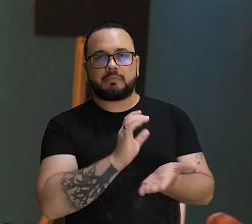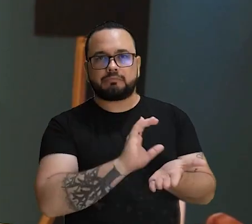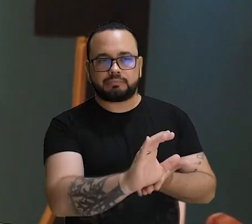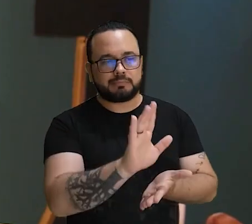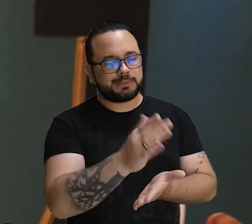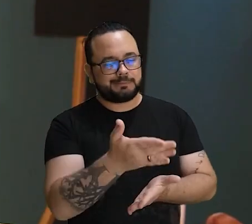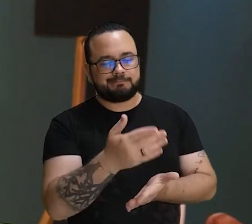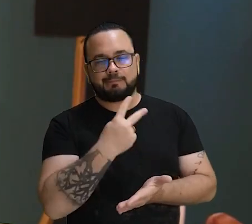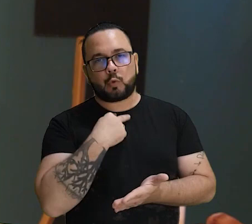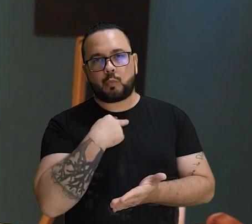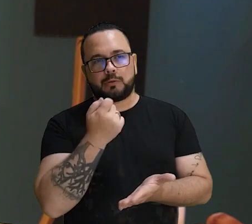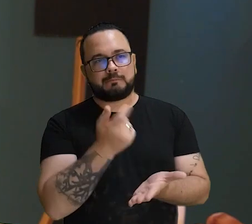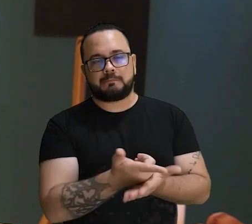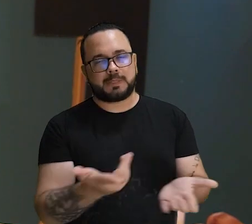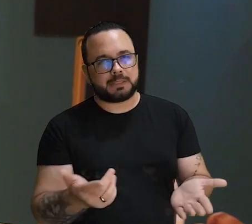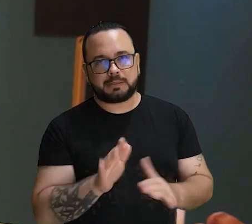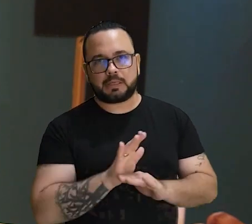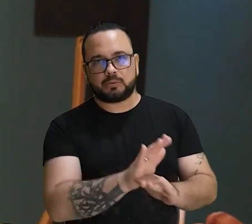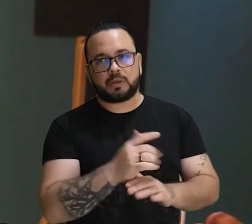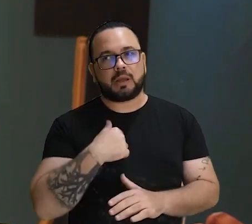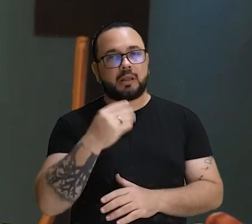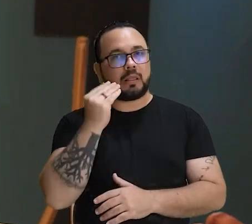pandemia tirou o patrocínio. Ah, é?